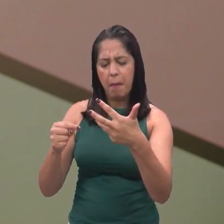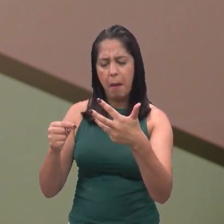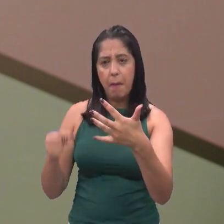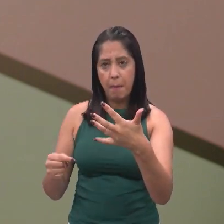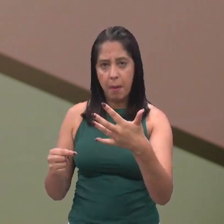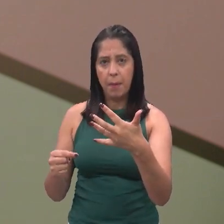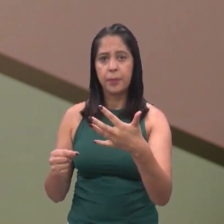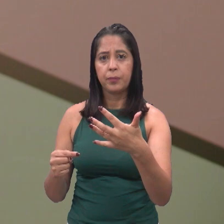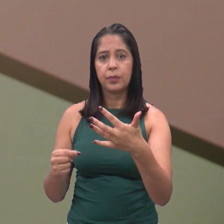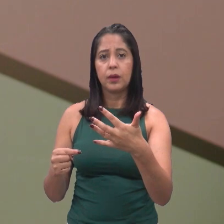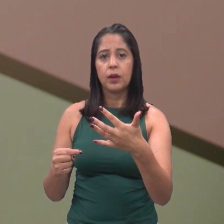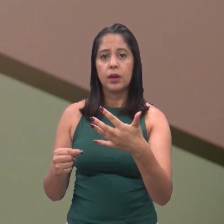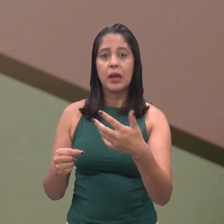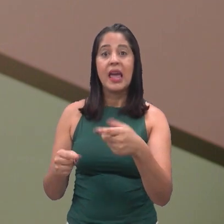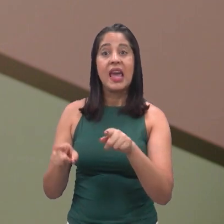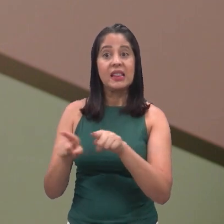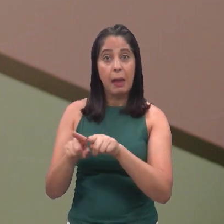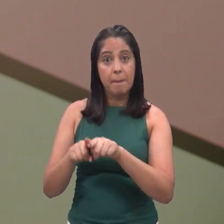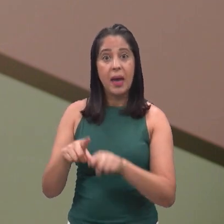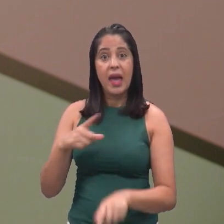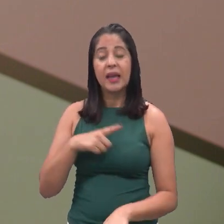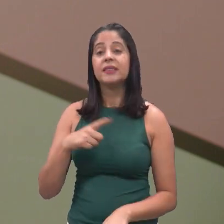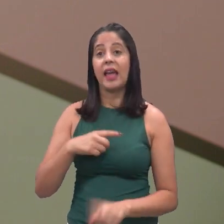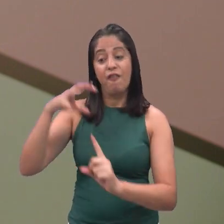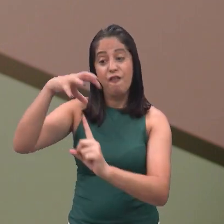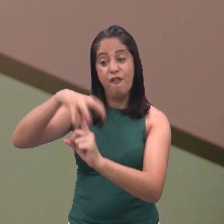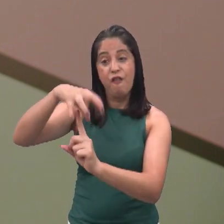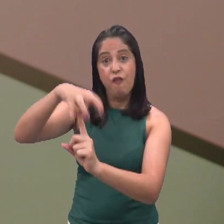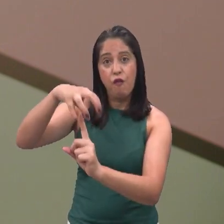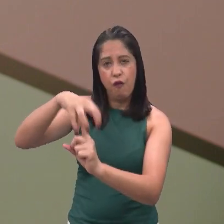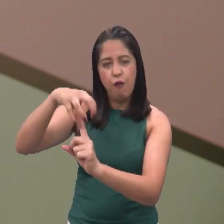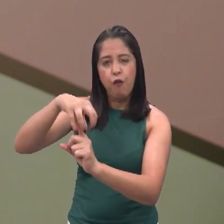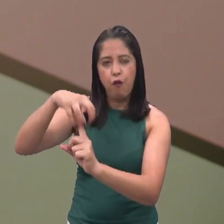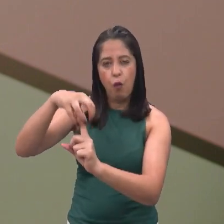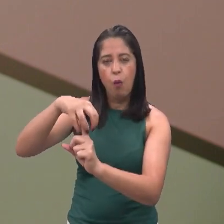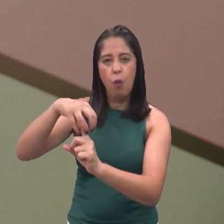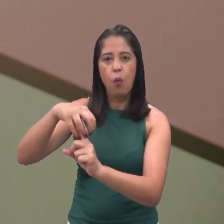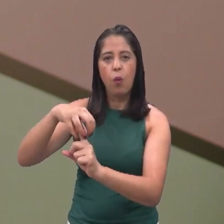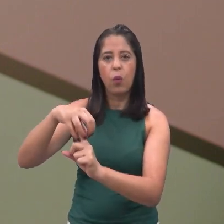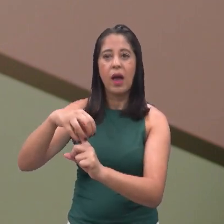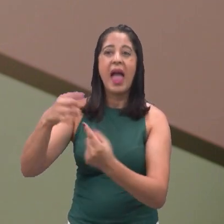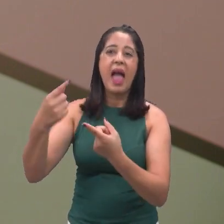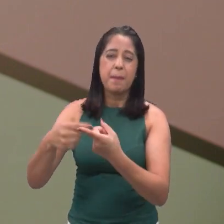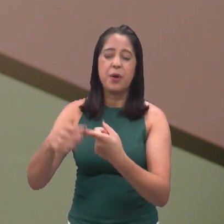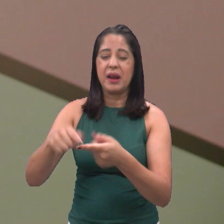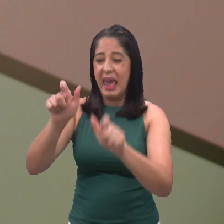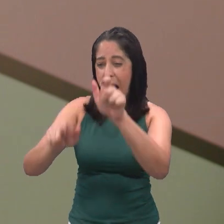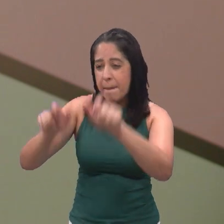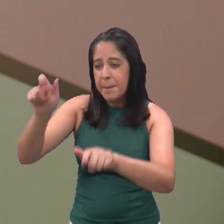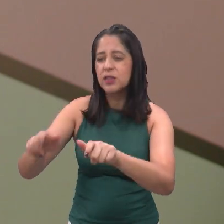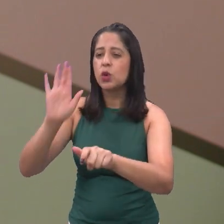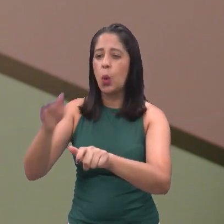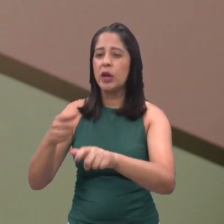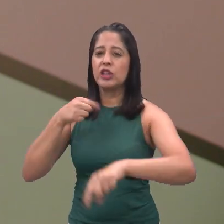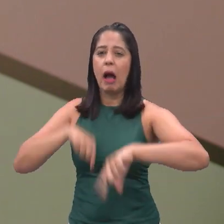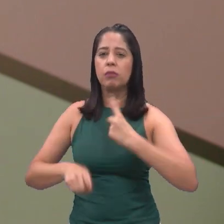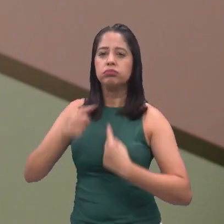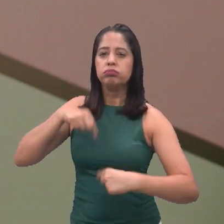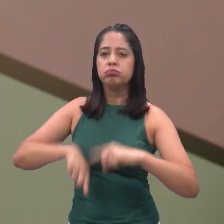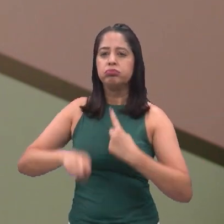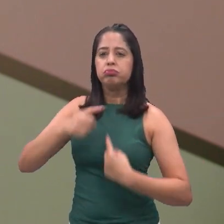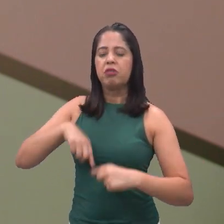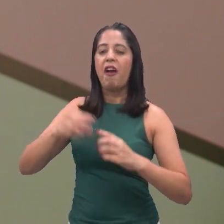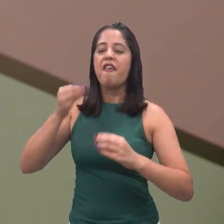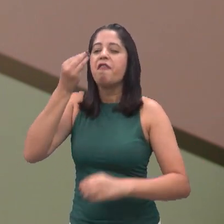pneumonia, assim como tem pneumonia por fungo, só que geralmente são pessoas que já têm um sistema imunológico mais debilitado. Então, pacientes